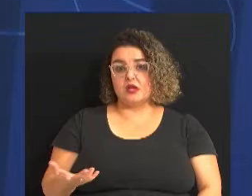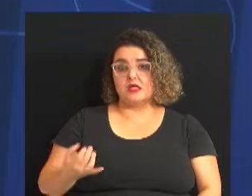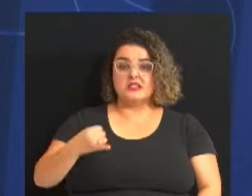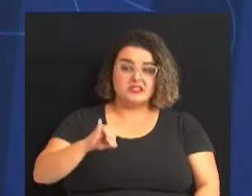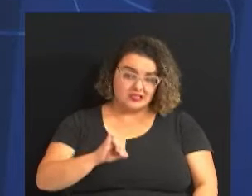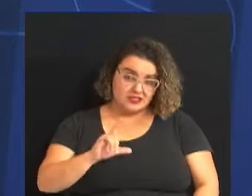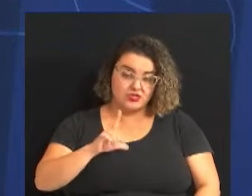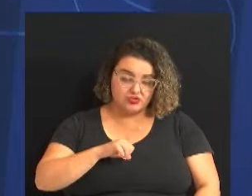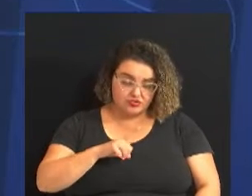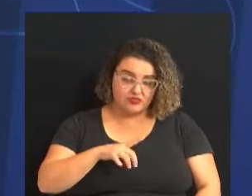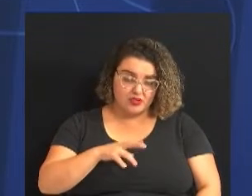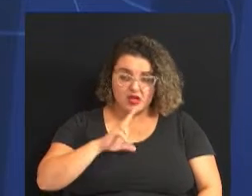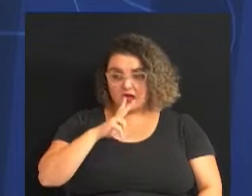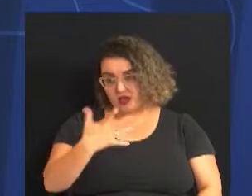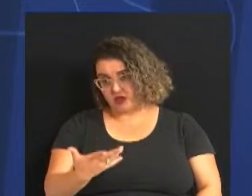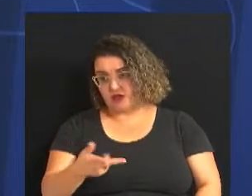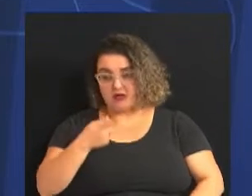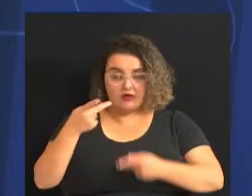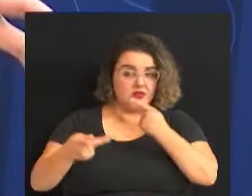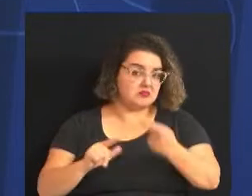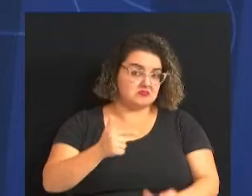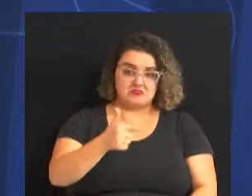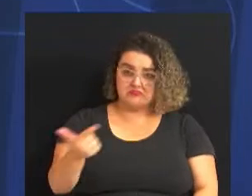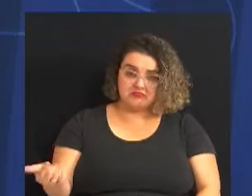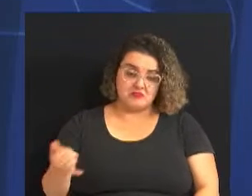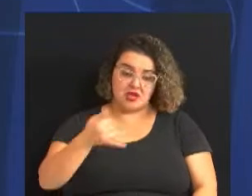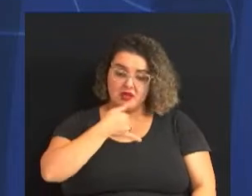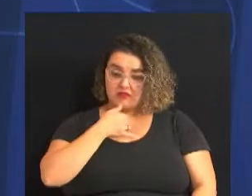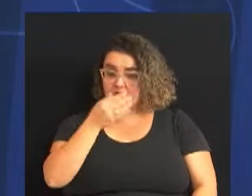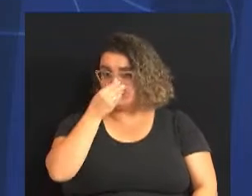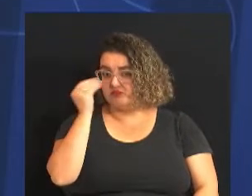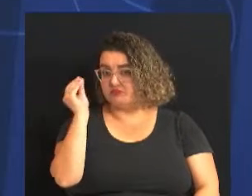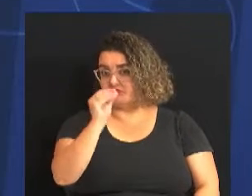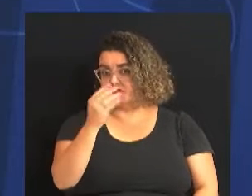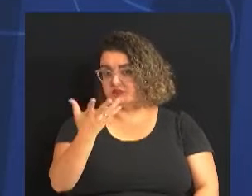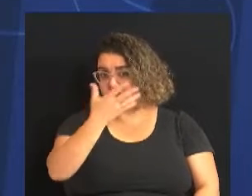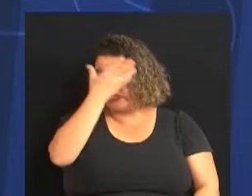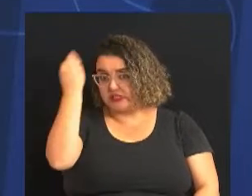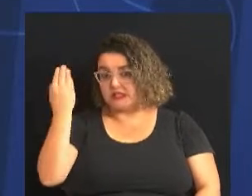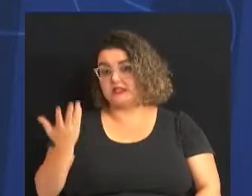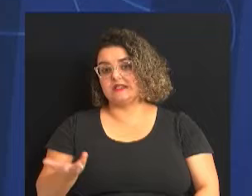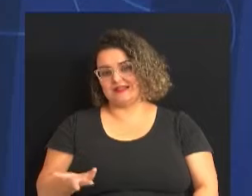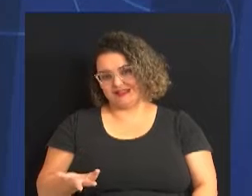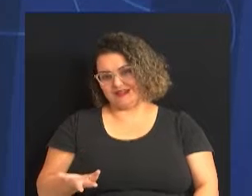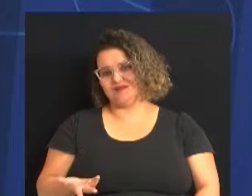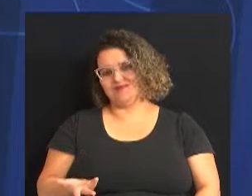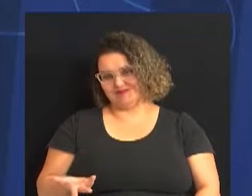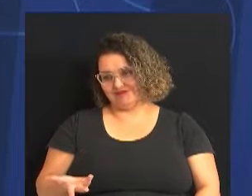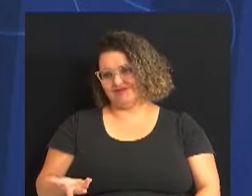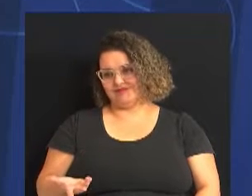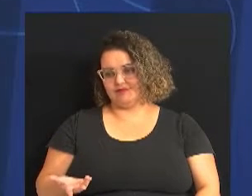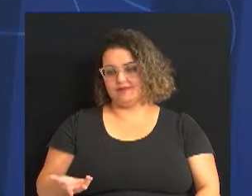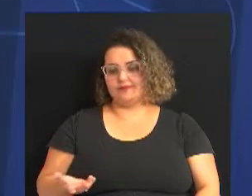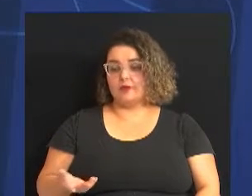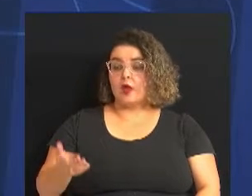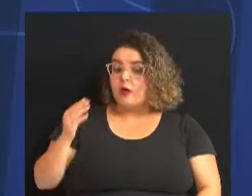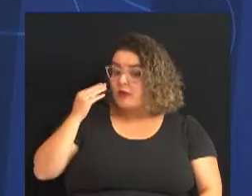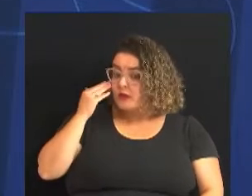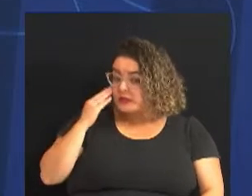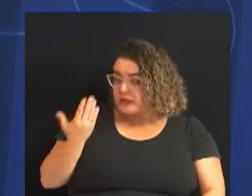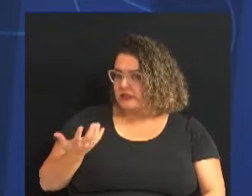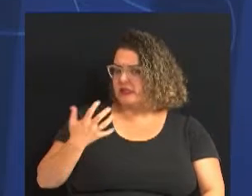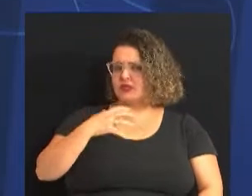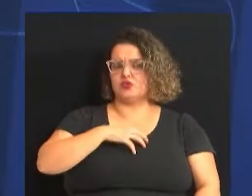gente comenta. Se não tiver resultado, infelizmente, esses esportes, eles ficam sem espaço. Você entende como a forma